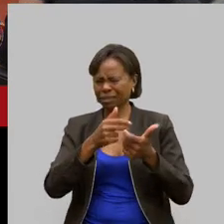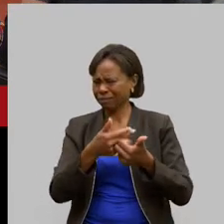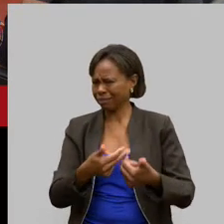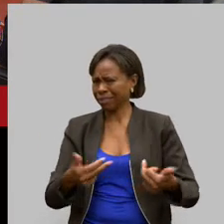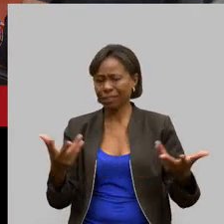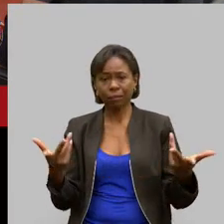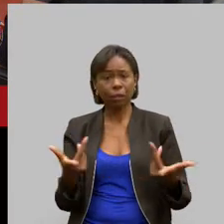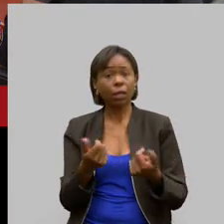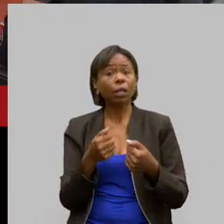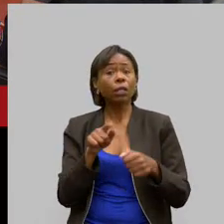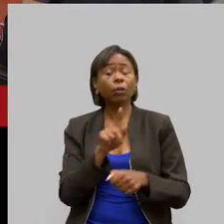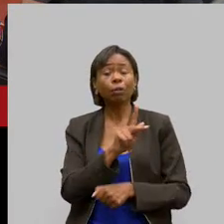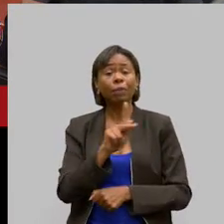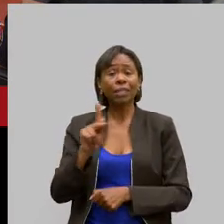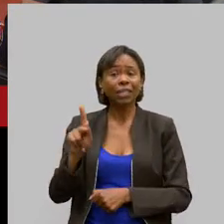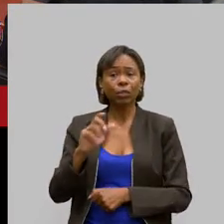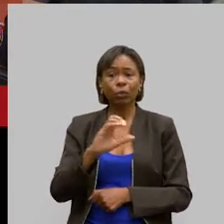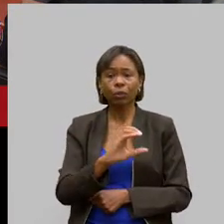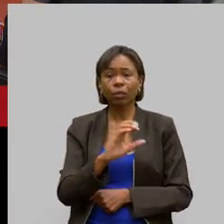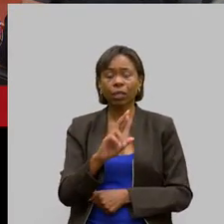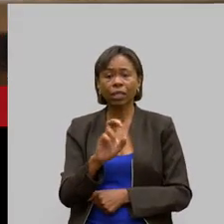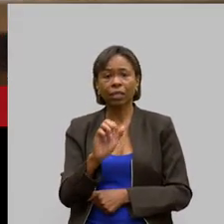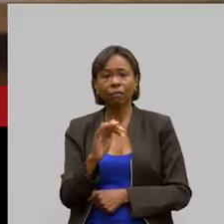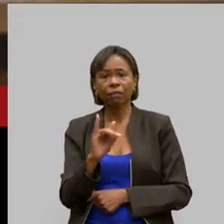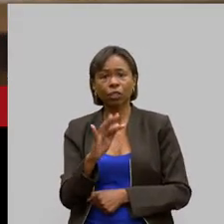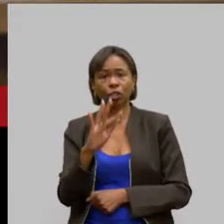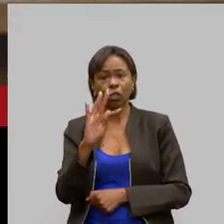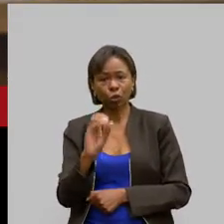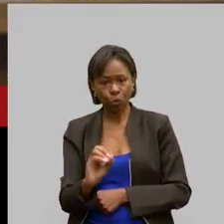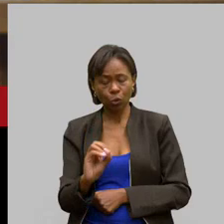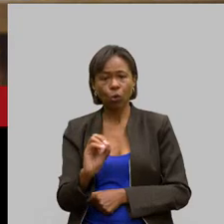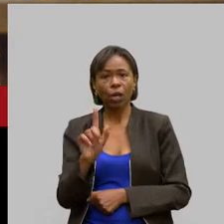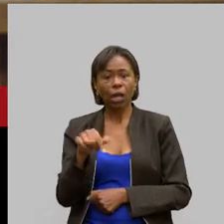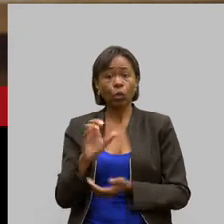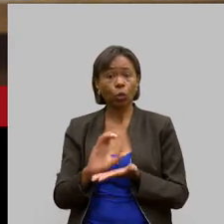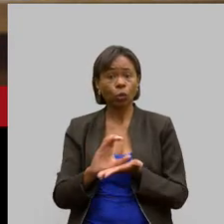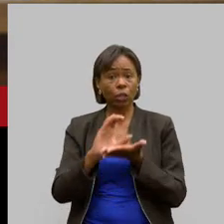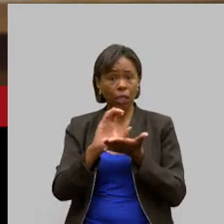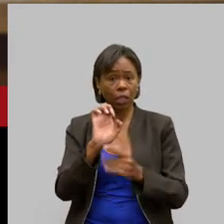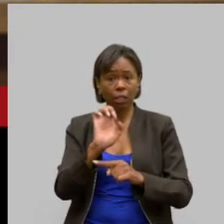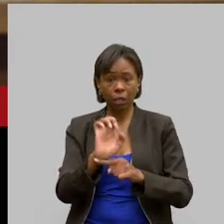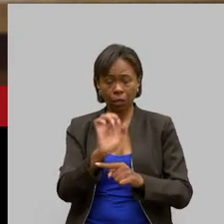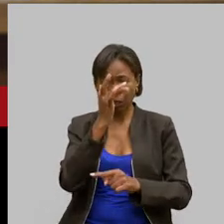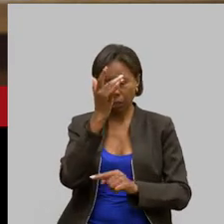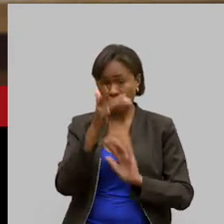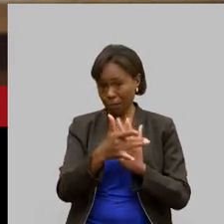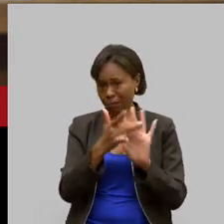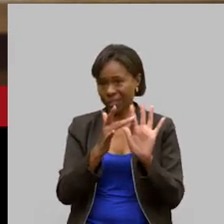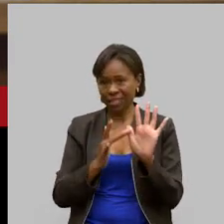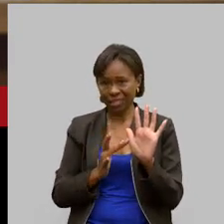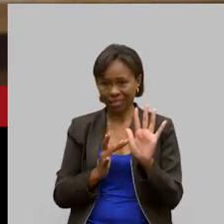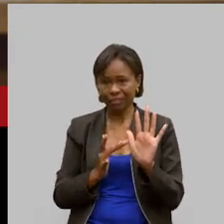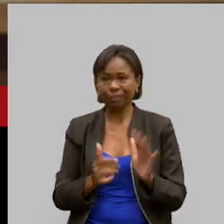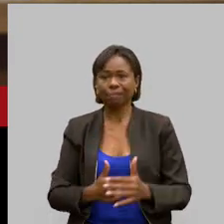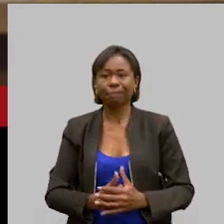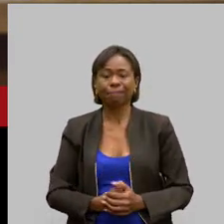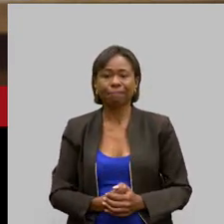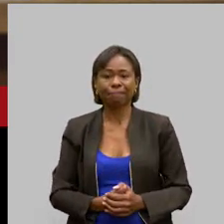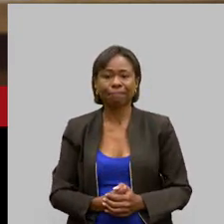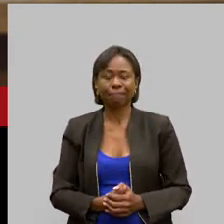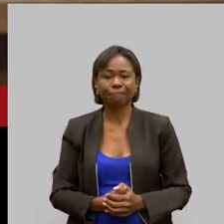Crefito né E também é do Conselho Estadual faz parte do Conselho Estadual da pessoa com deficiência bom